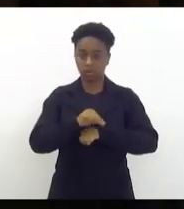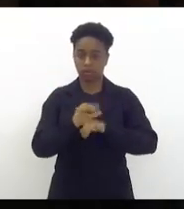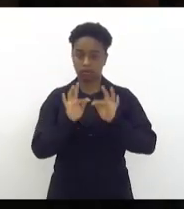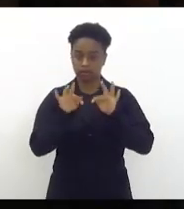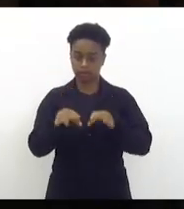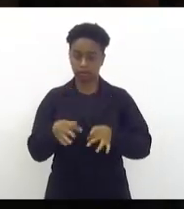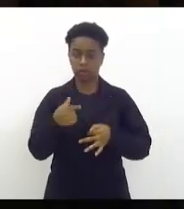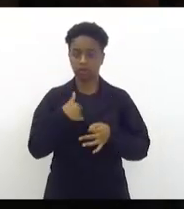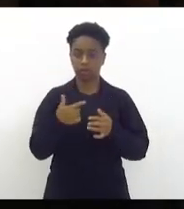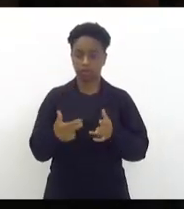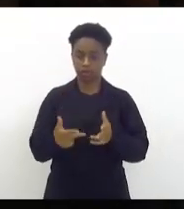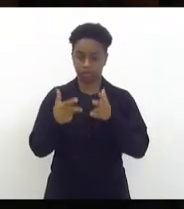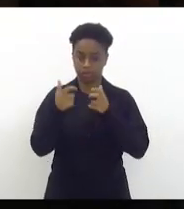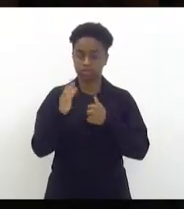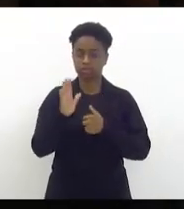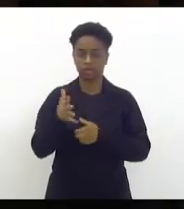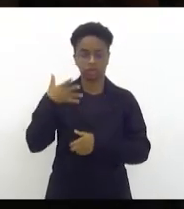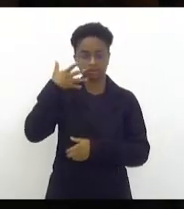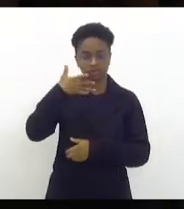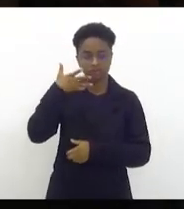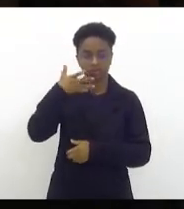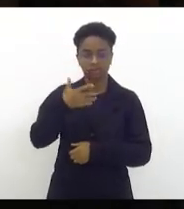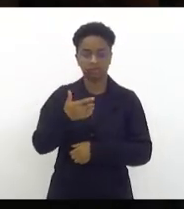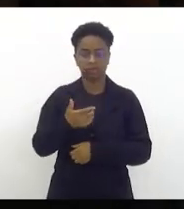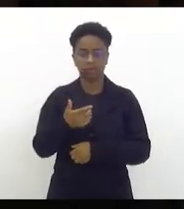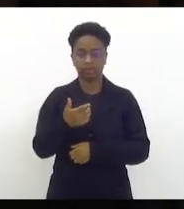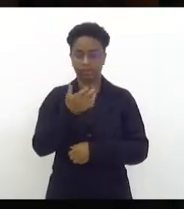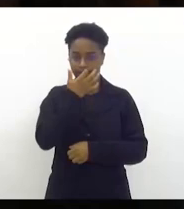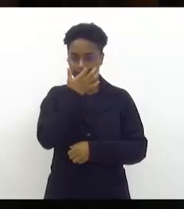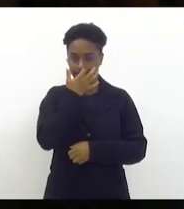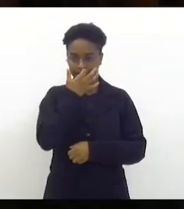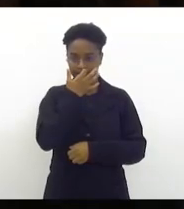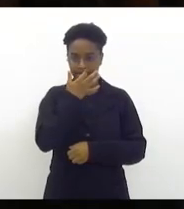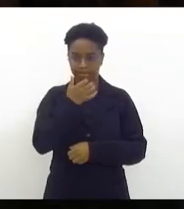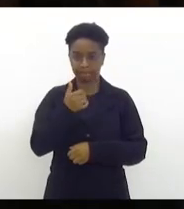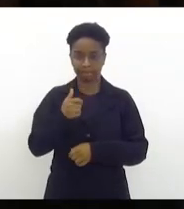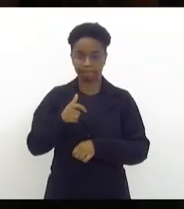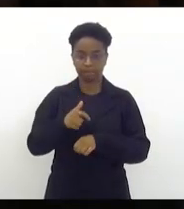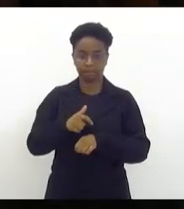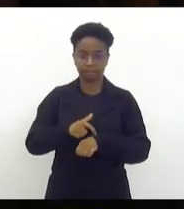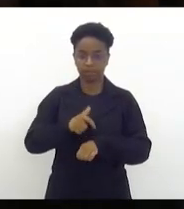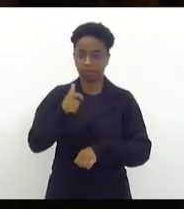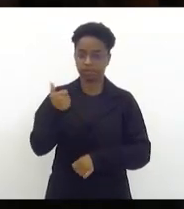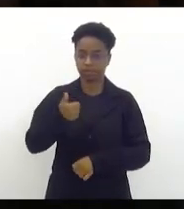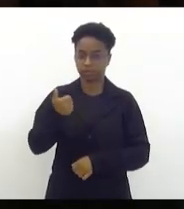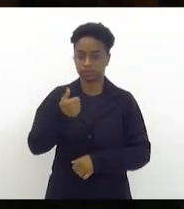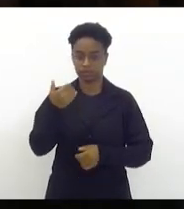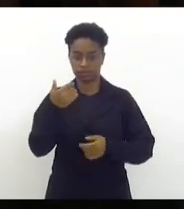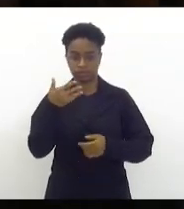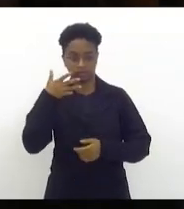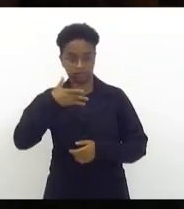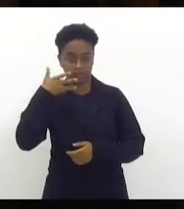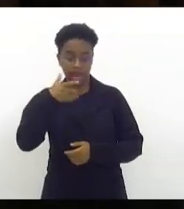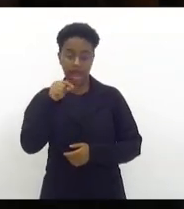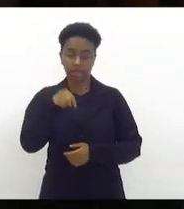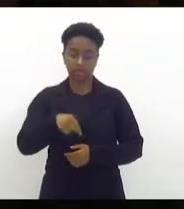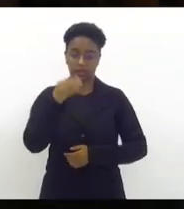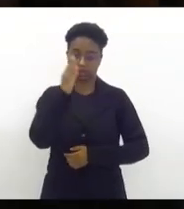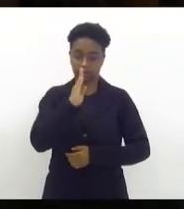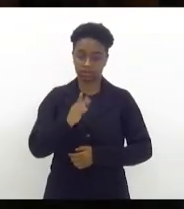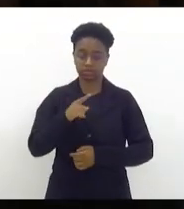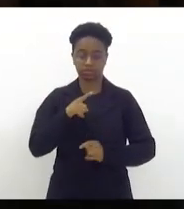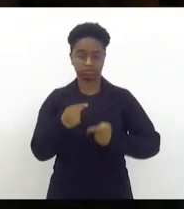já pude trazer aqui no primeiro elemento de fala, hoje o debate no Brasil,